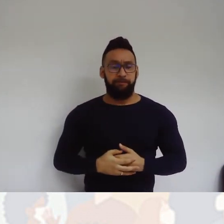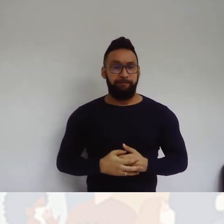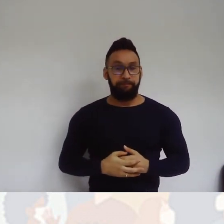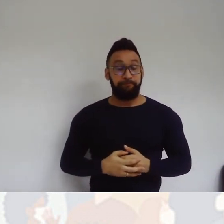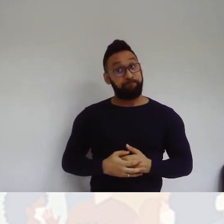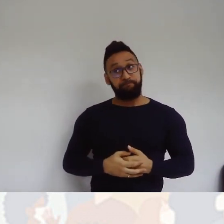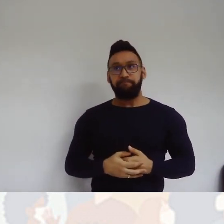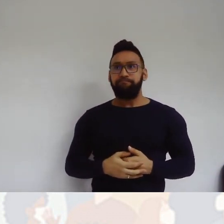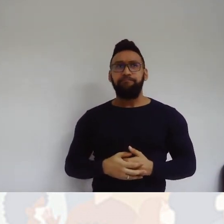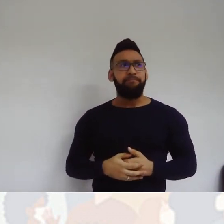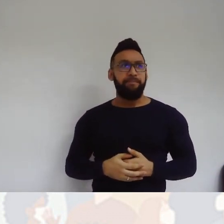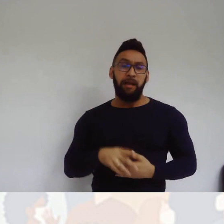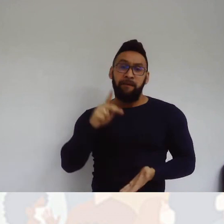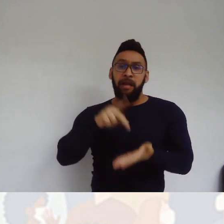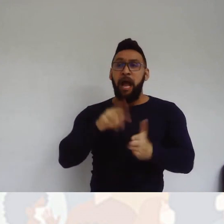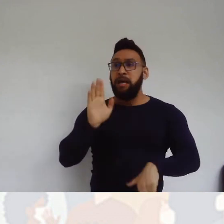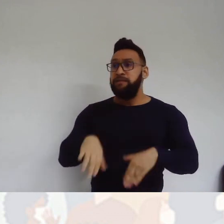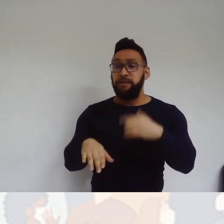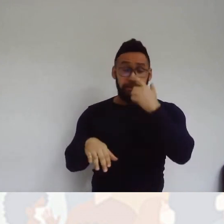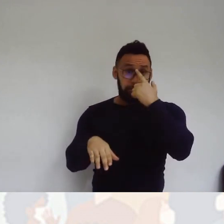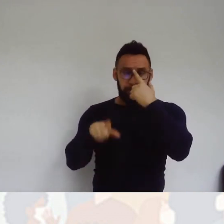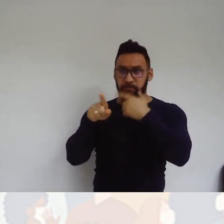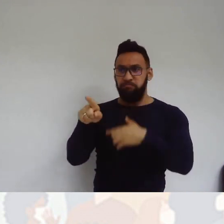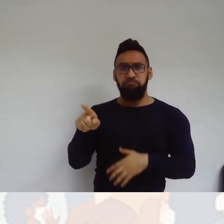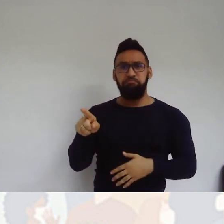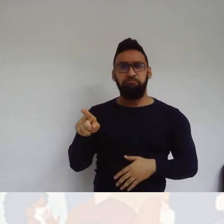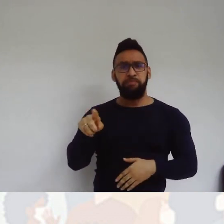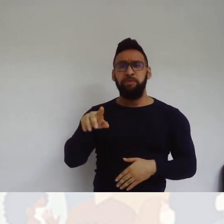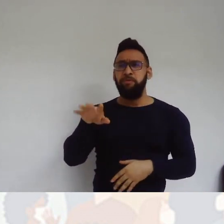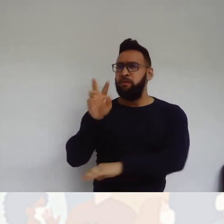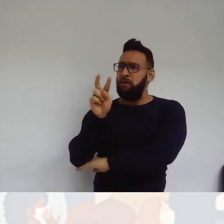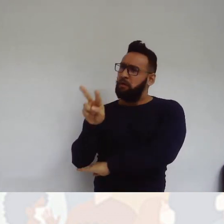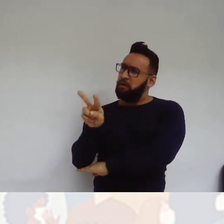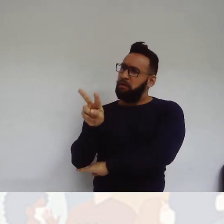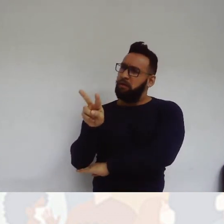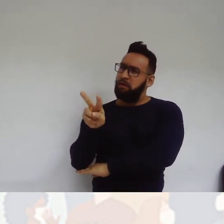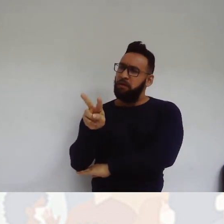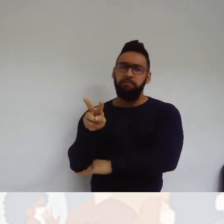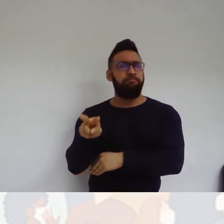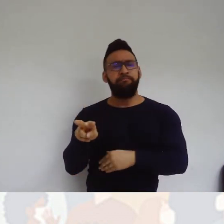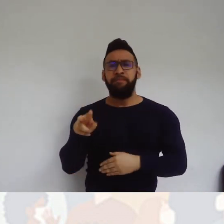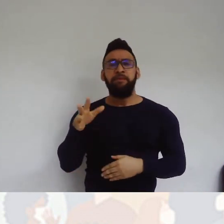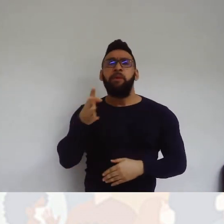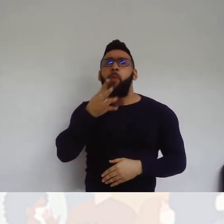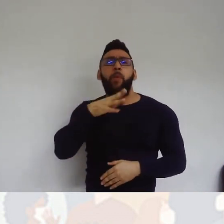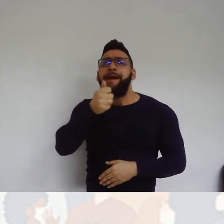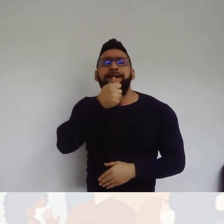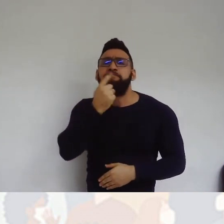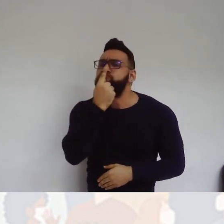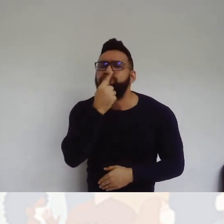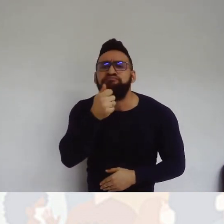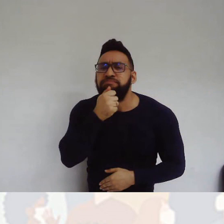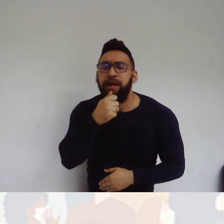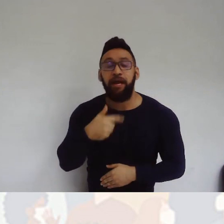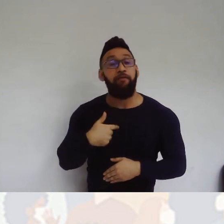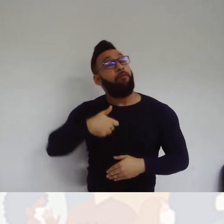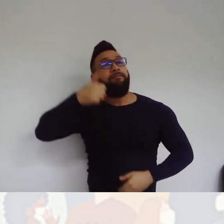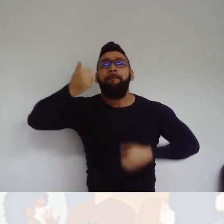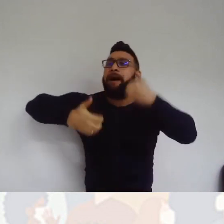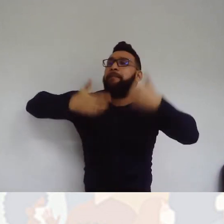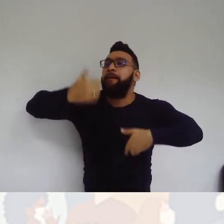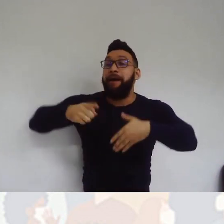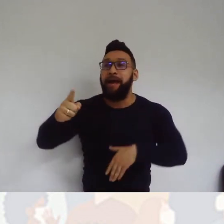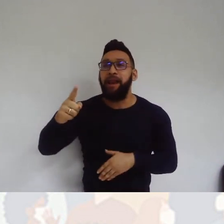parcerias, né? Que, às vezes, as pessoas estão ali e, de repente, você começa a falar coisas que interessam a elas,